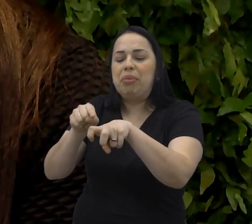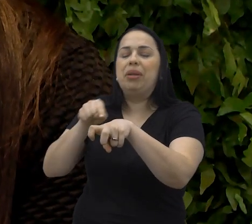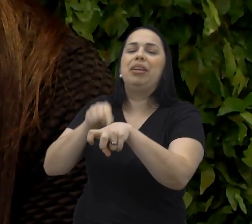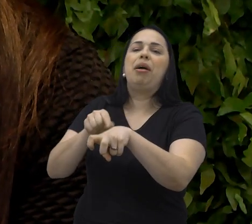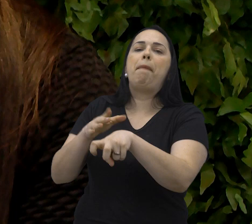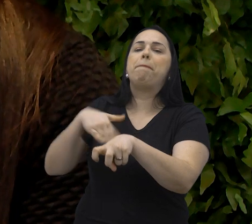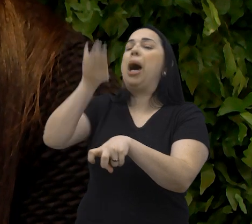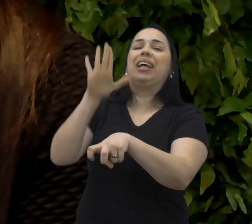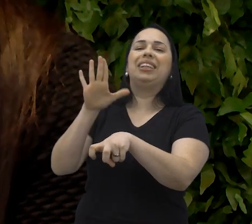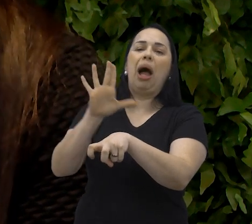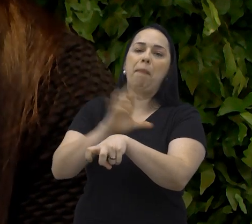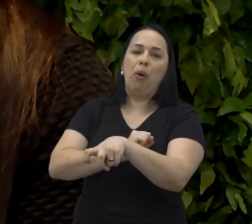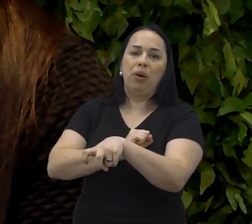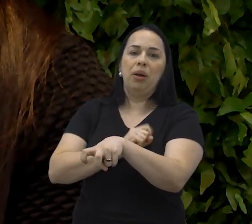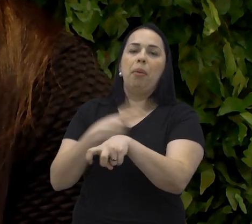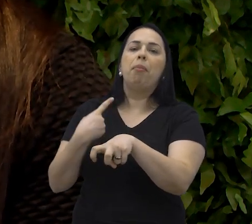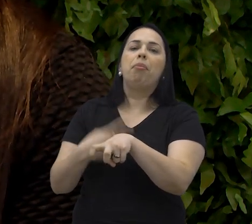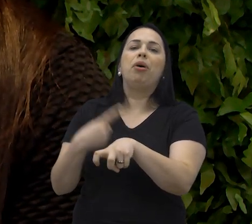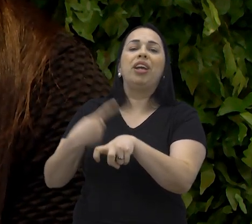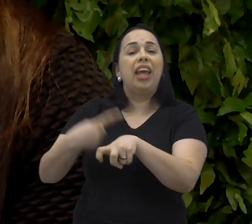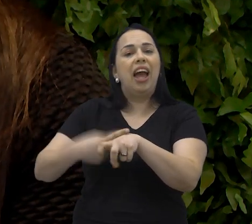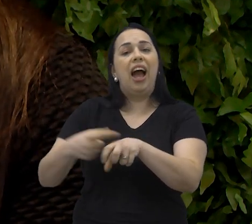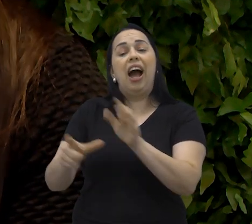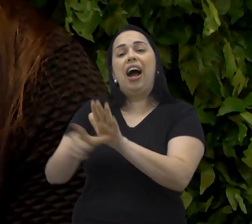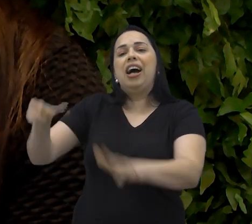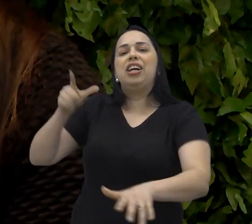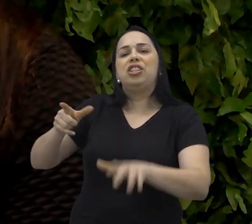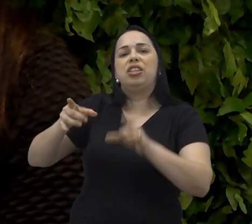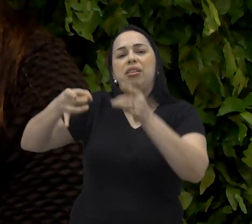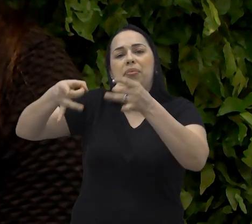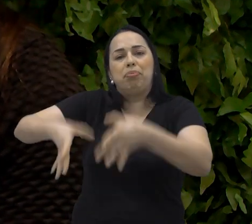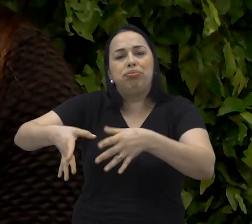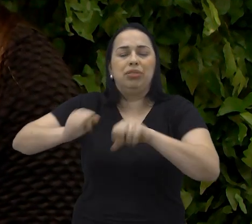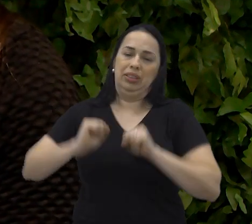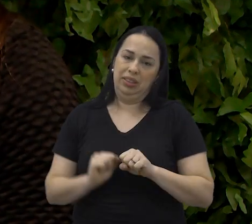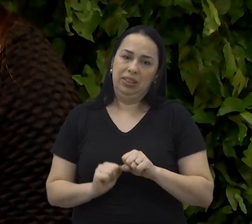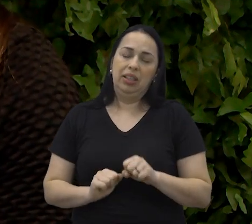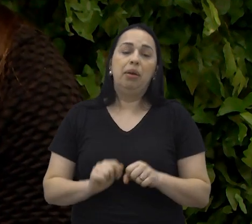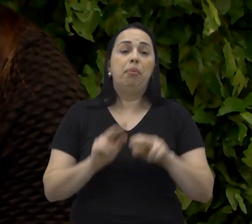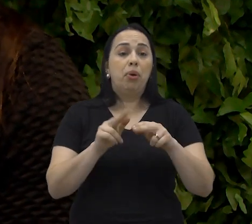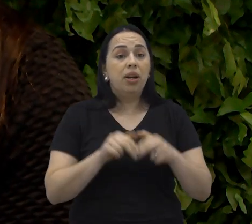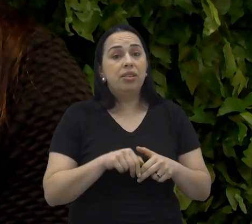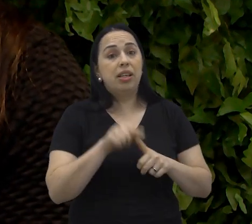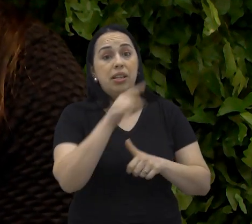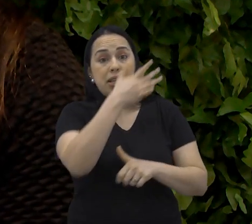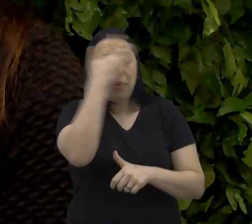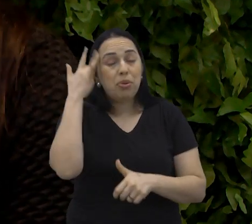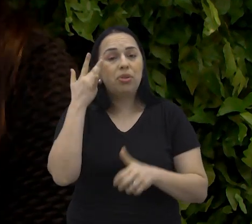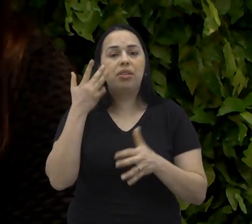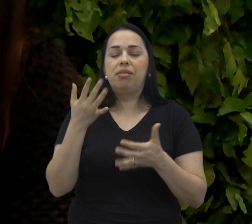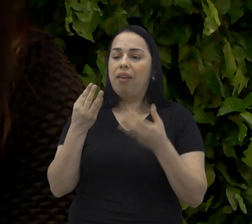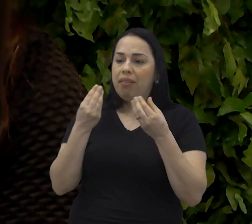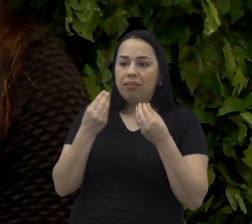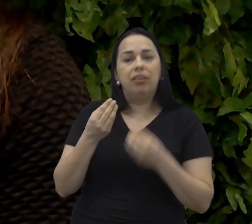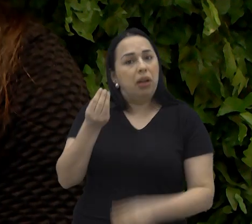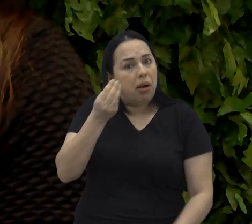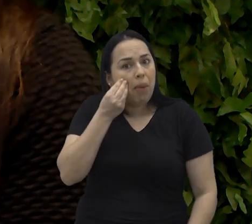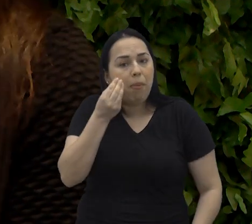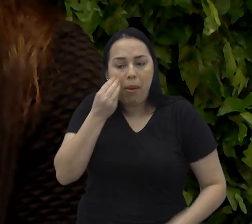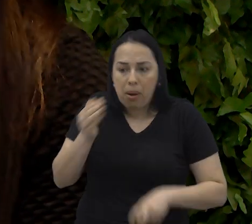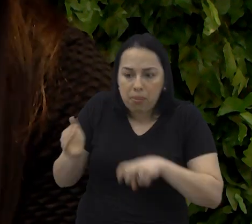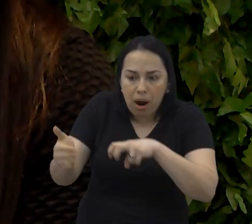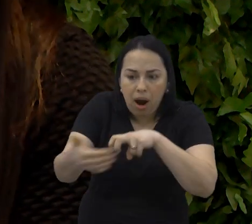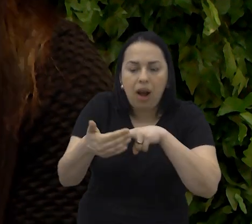sofrem preconceito. Então eu acho que as pessoas deveriam olhar mais para esse lado de dar oportunidade